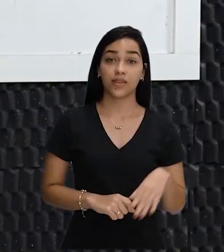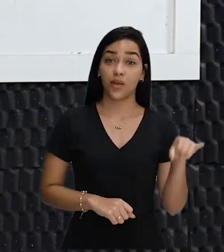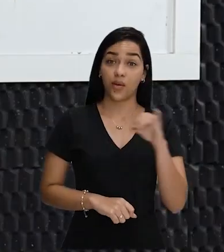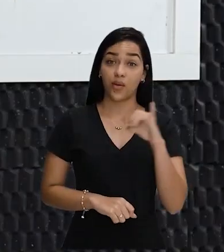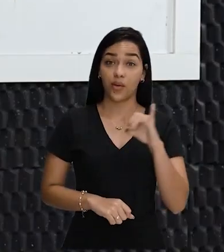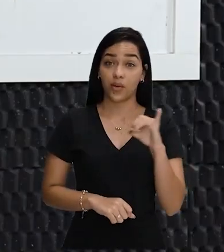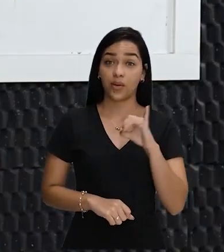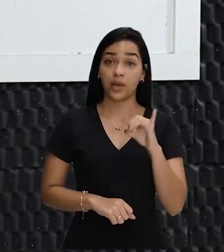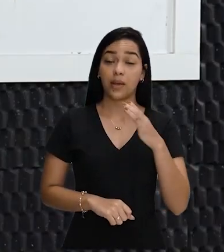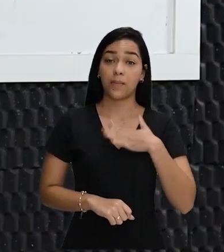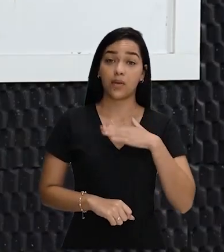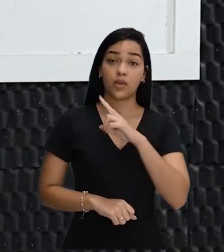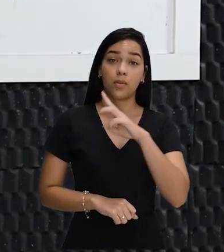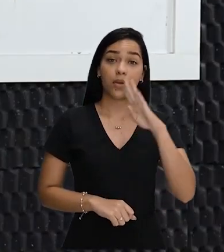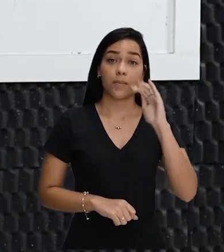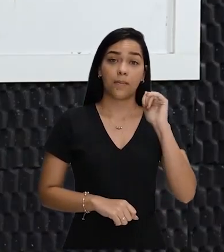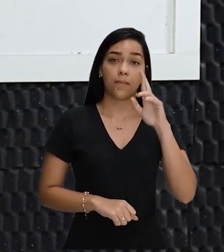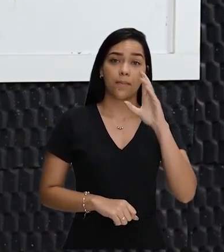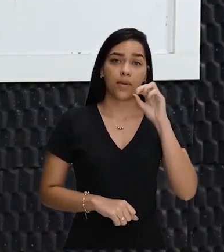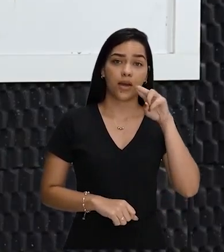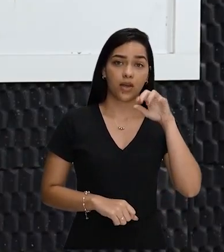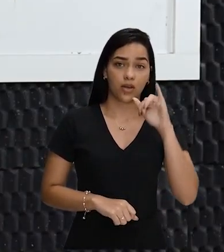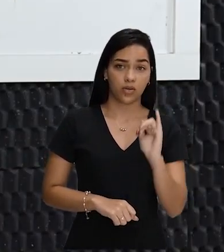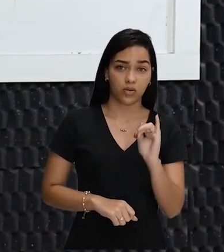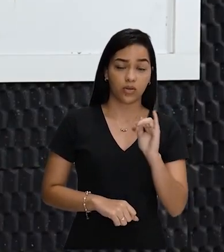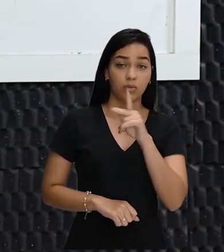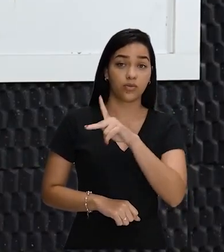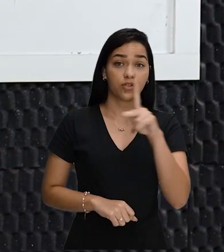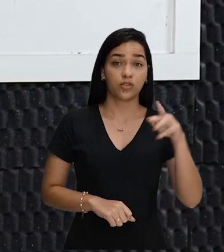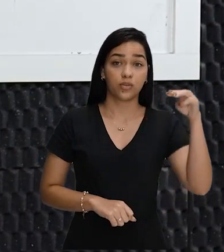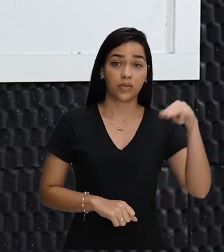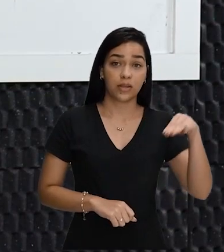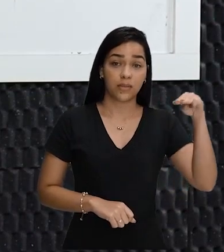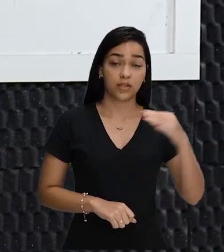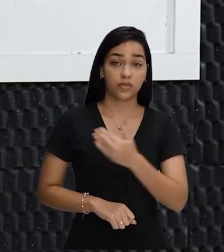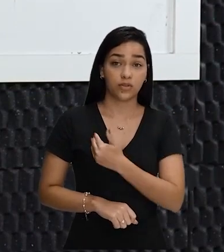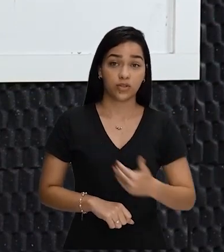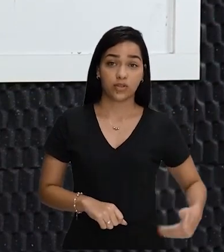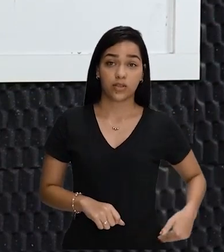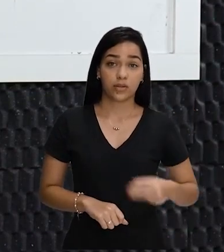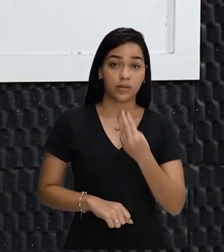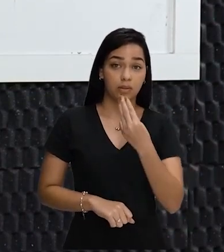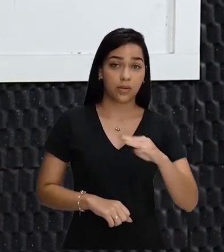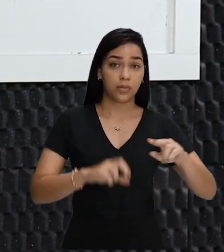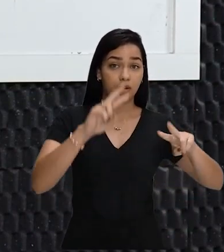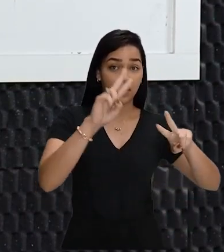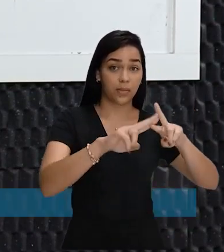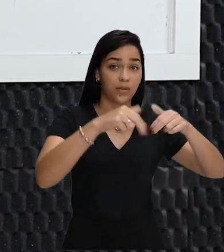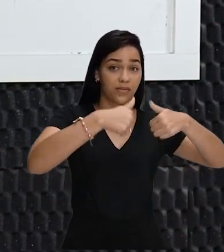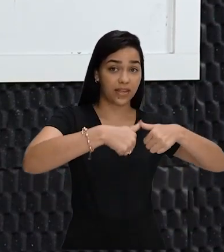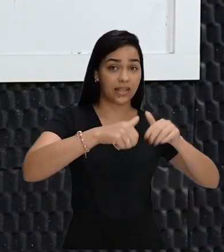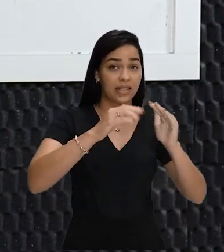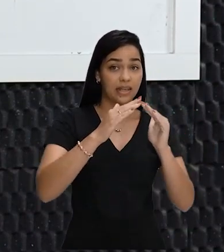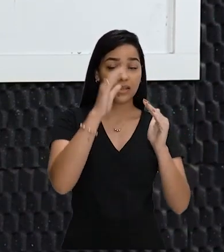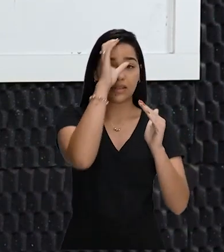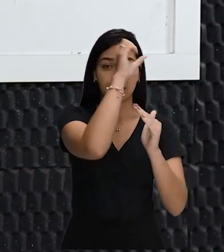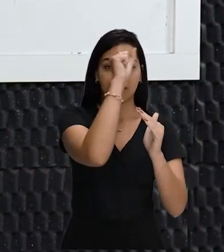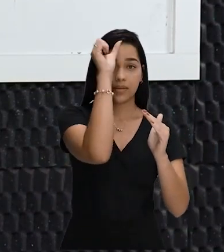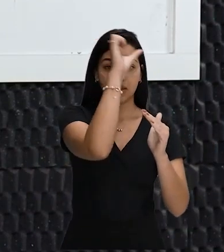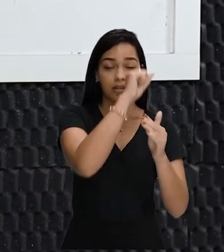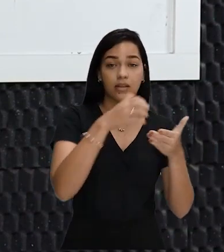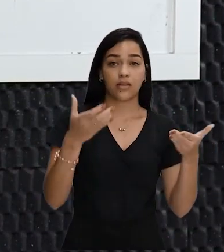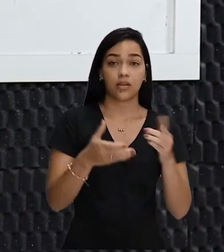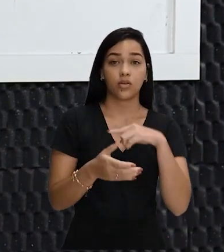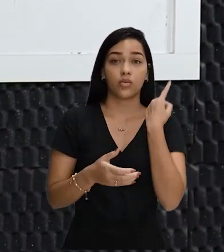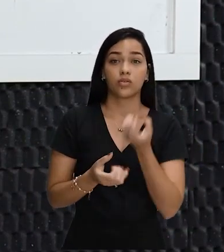bom pessoal aqui é professor de matemática da rede estadual de ensino Estamos aqui no programa hashtag fica em casa aprendendo e